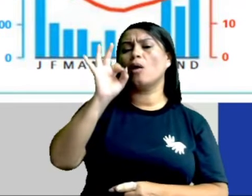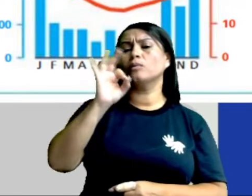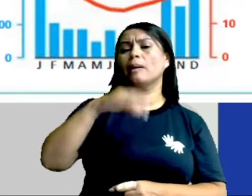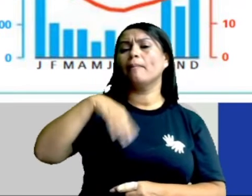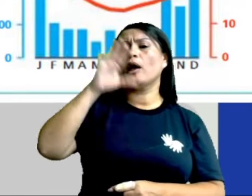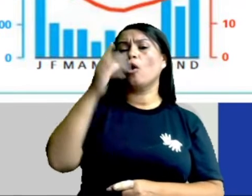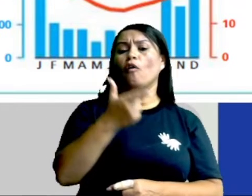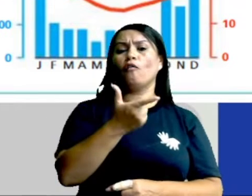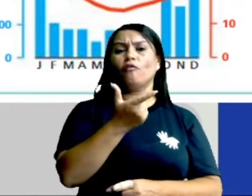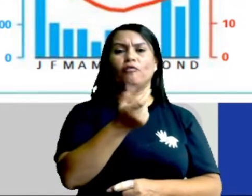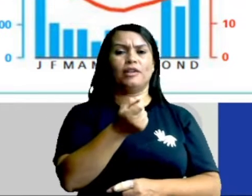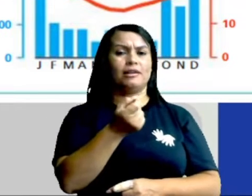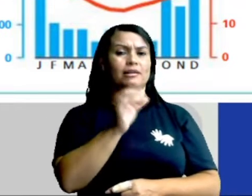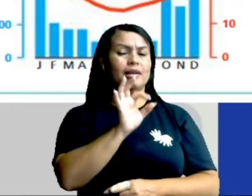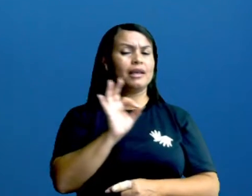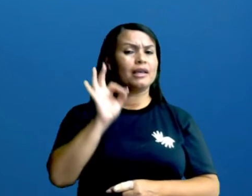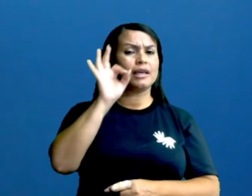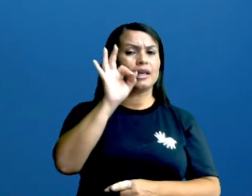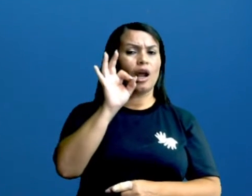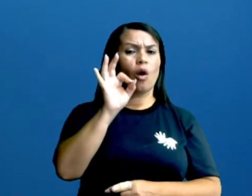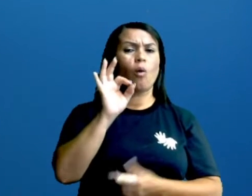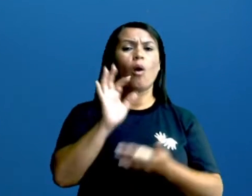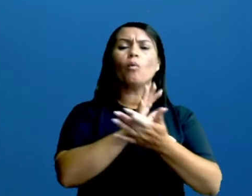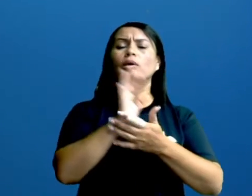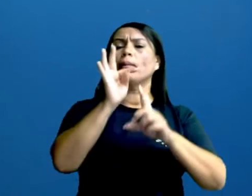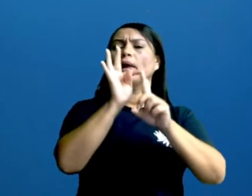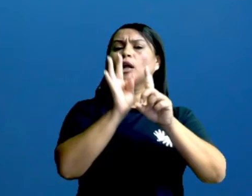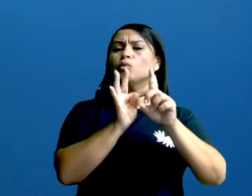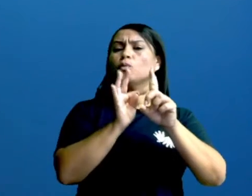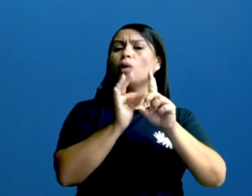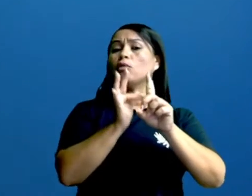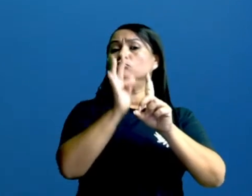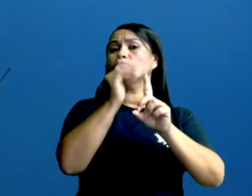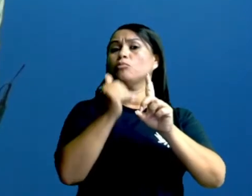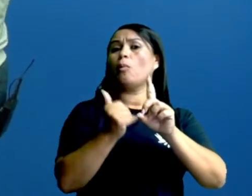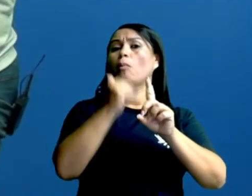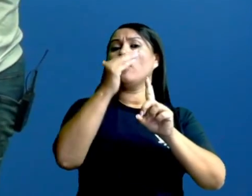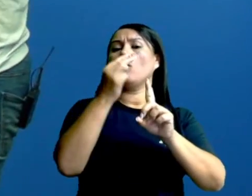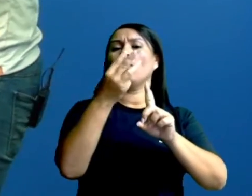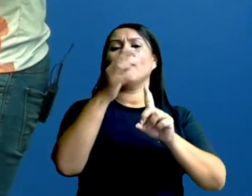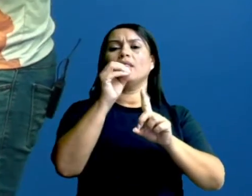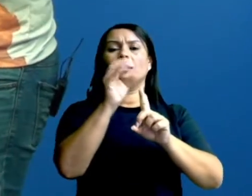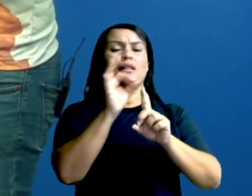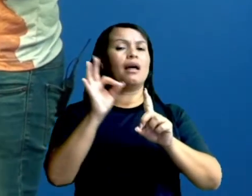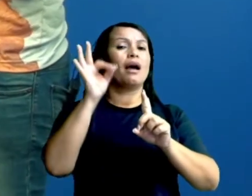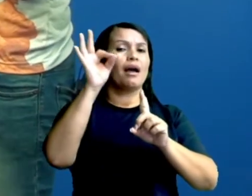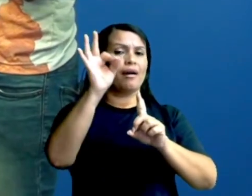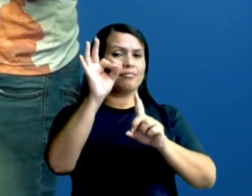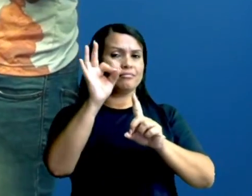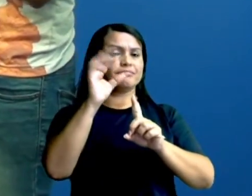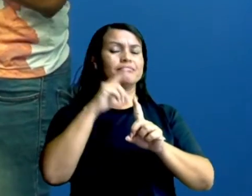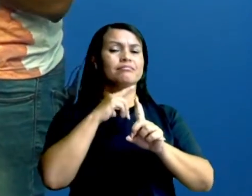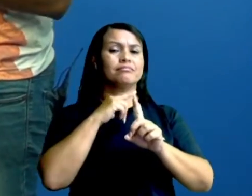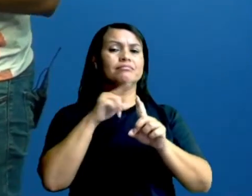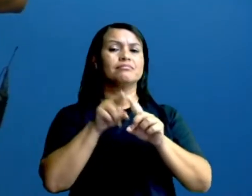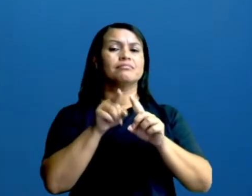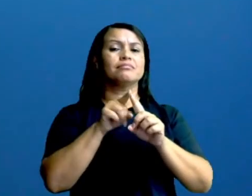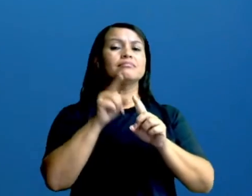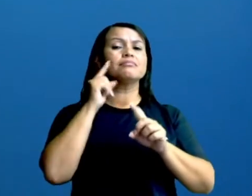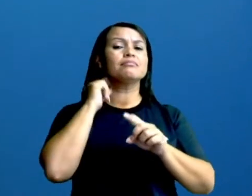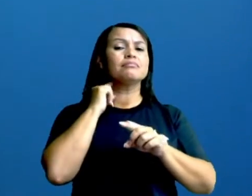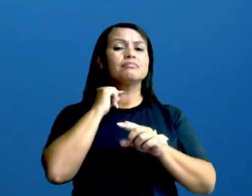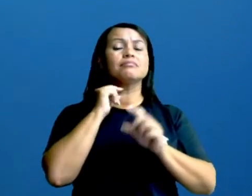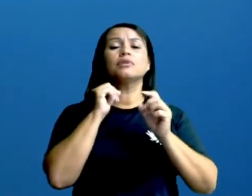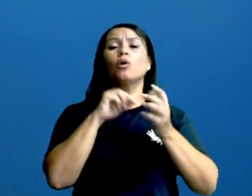20. Aqui a maior temperatura chega quase a 30 graus, tá? Então o fator altitude aí faz com que a temperatura em Poços de Caldas